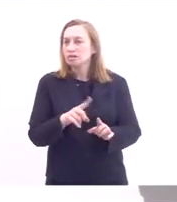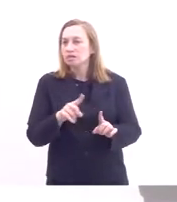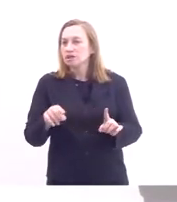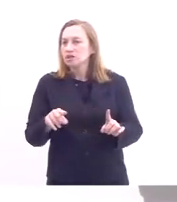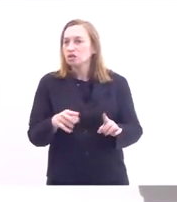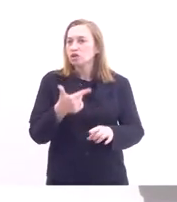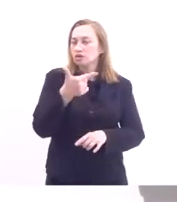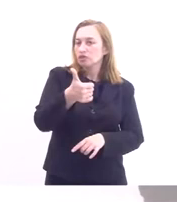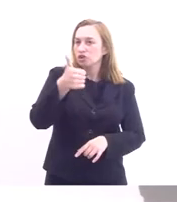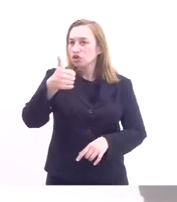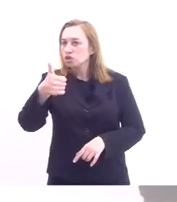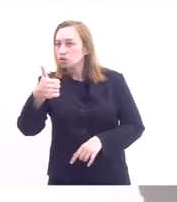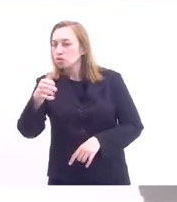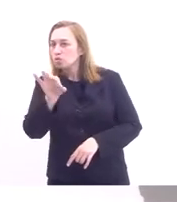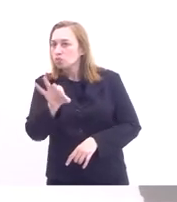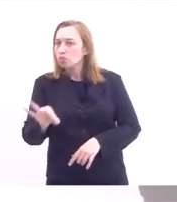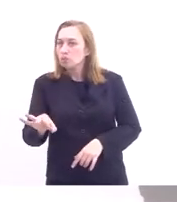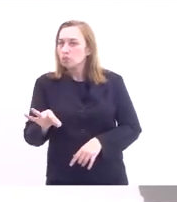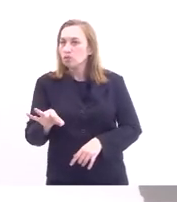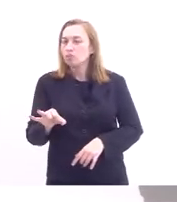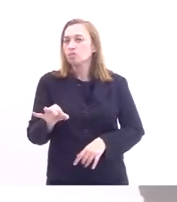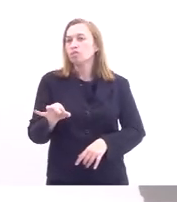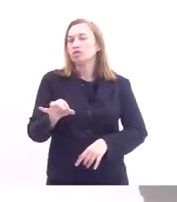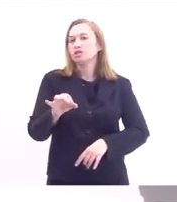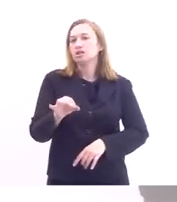de 21,4%,